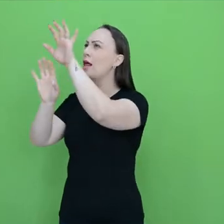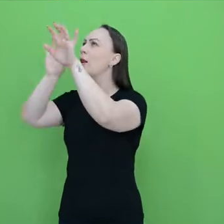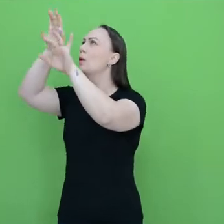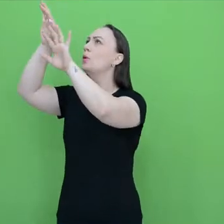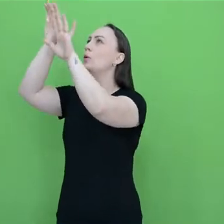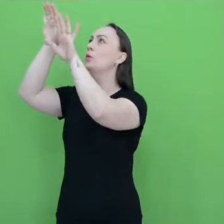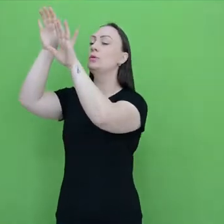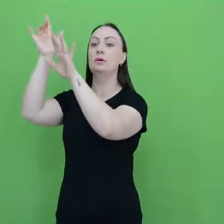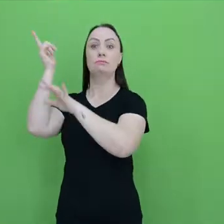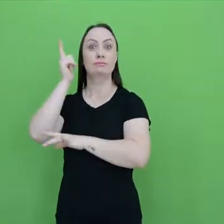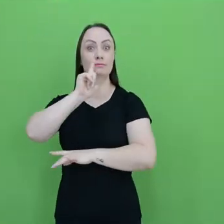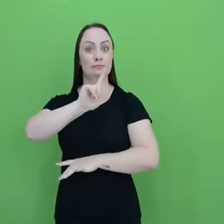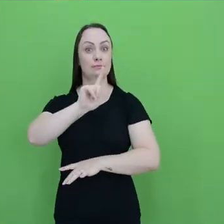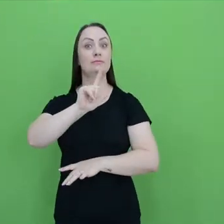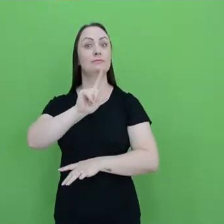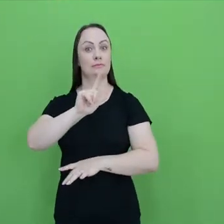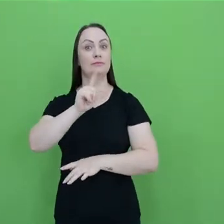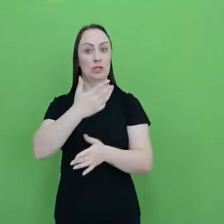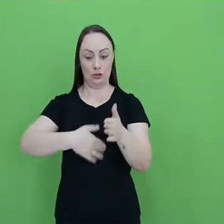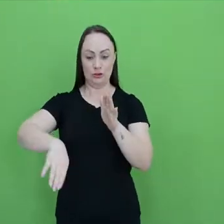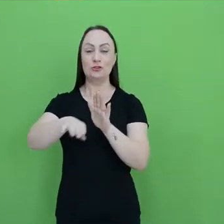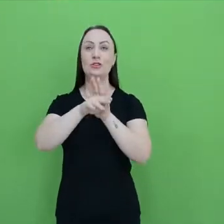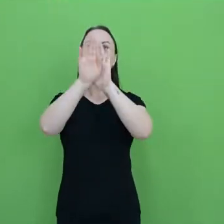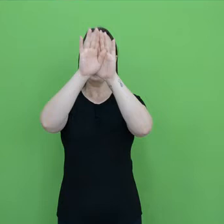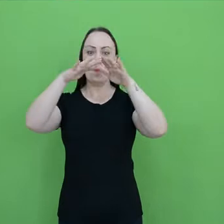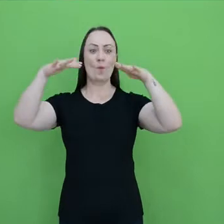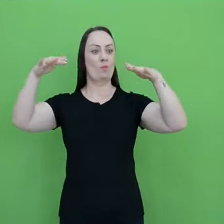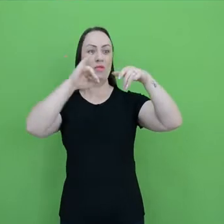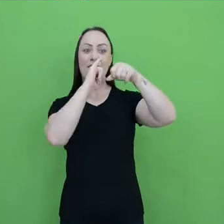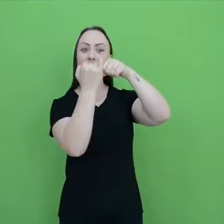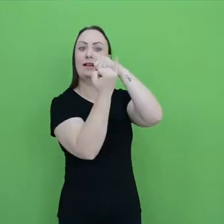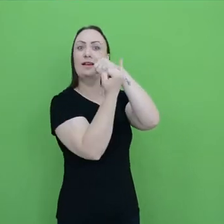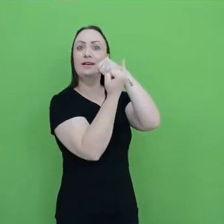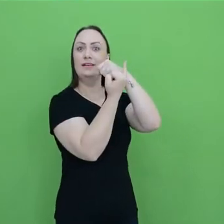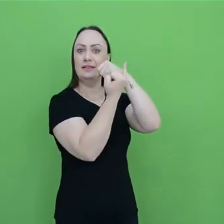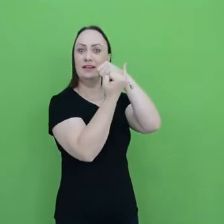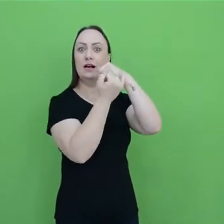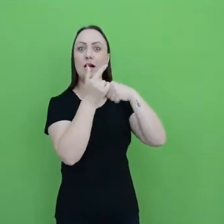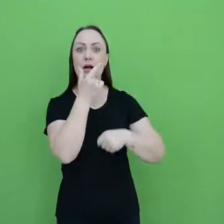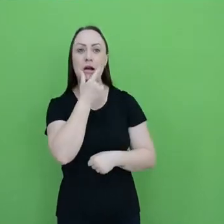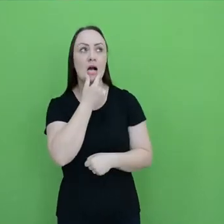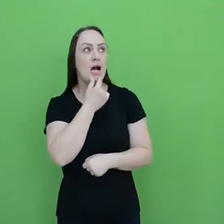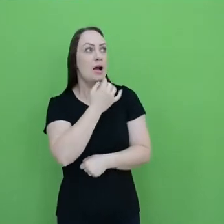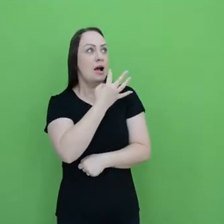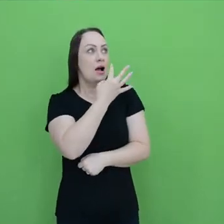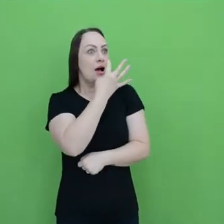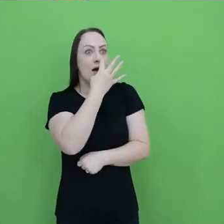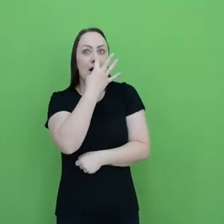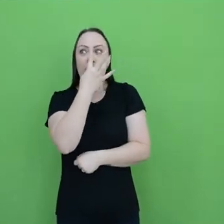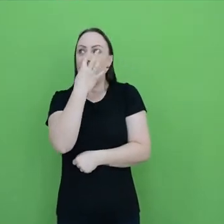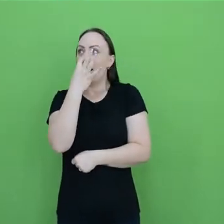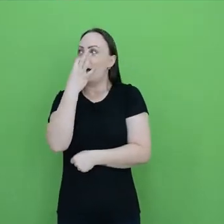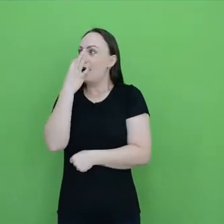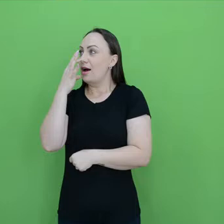escalou e finalmente chegou na superfície da ilha. O rapaz ficou